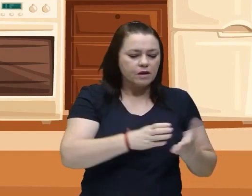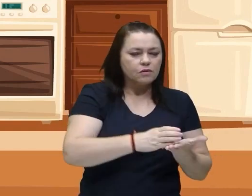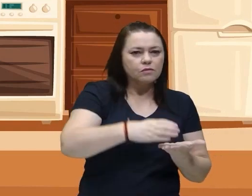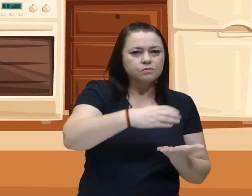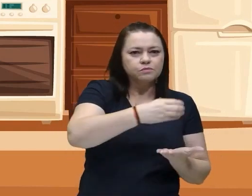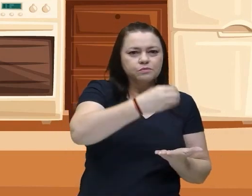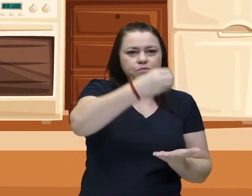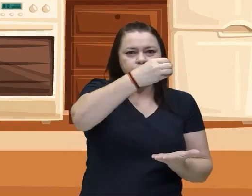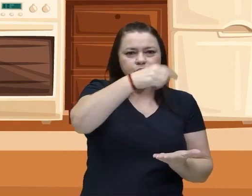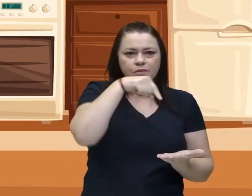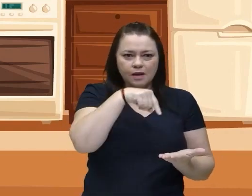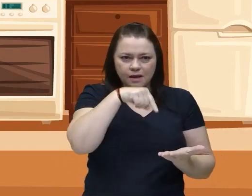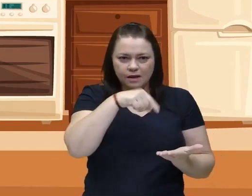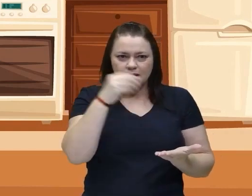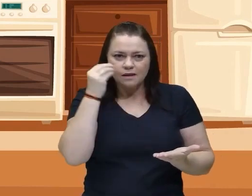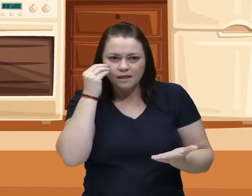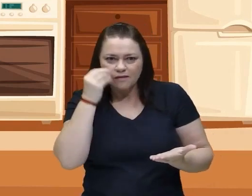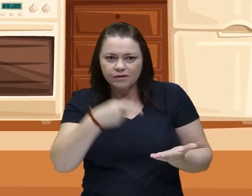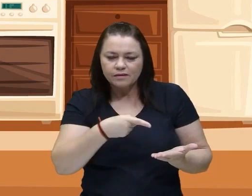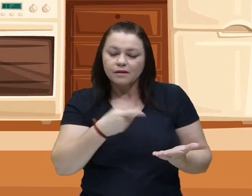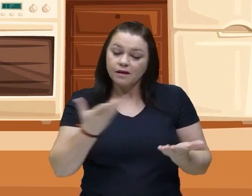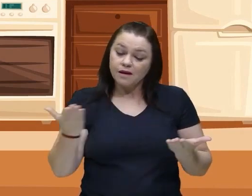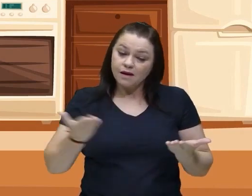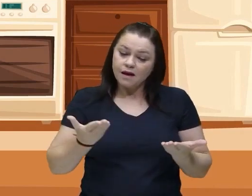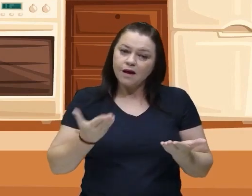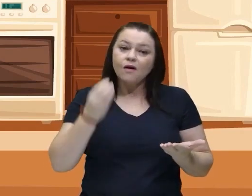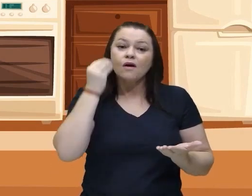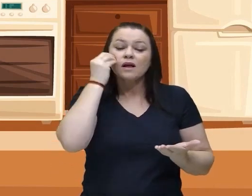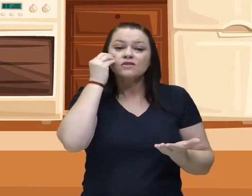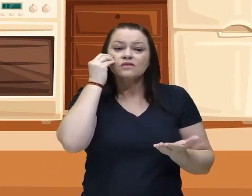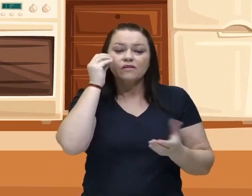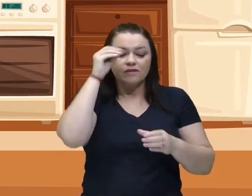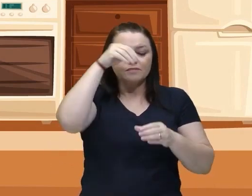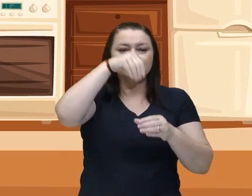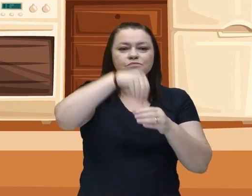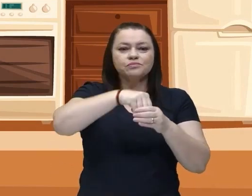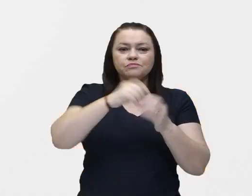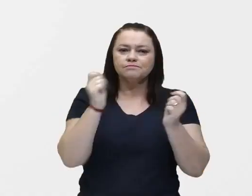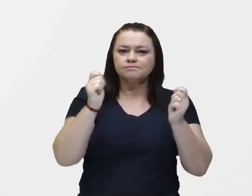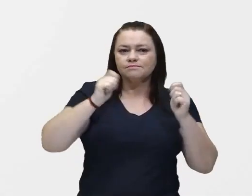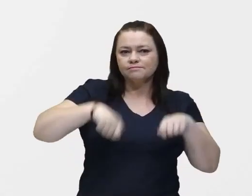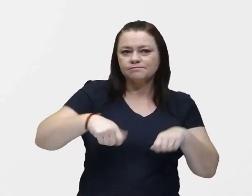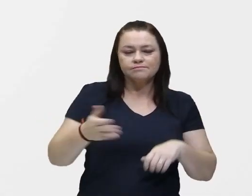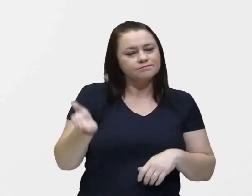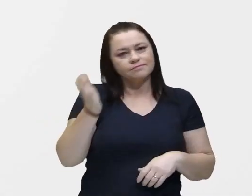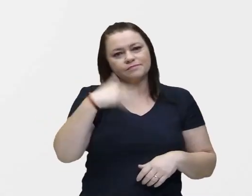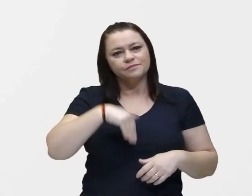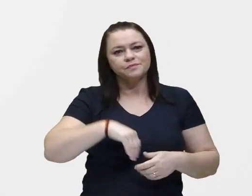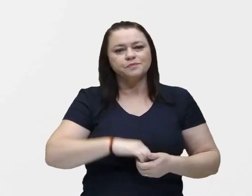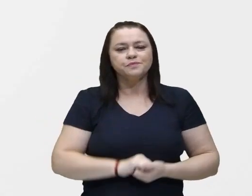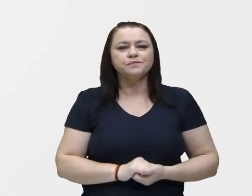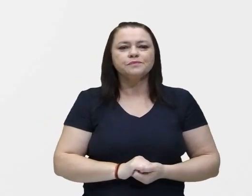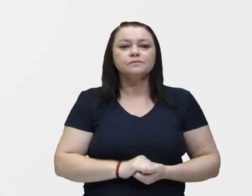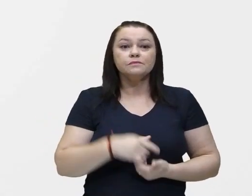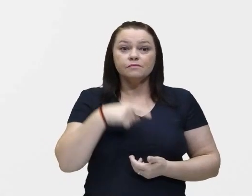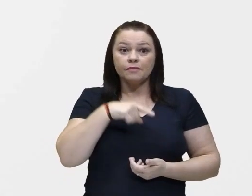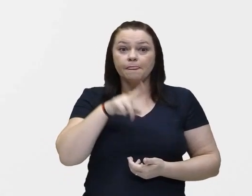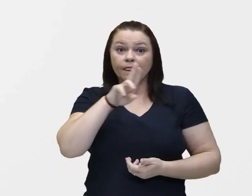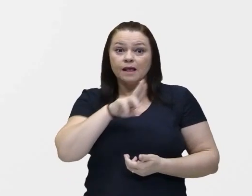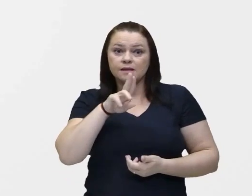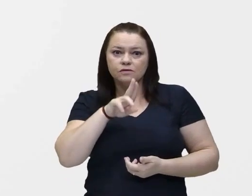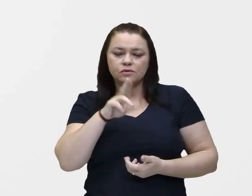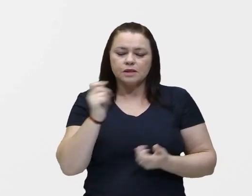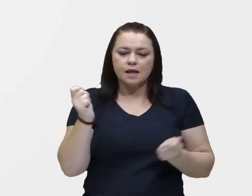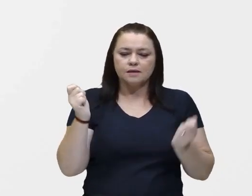litro? Então, nós vamos ver agora as medidas de capacidade. De olho na tela. As unidades de